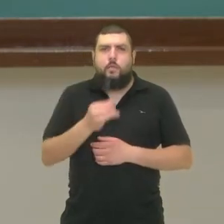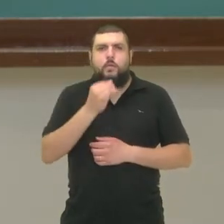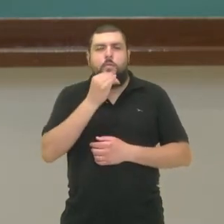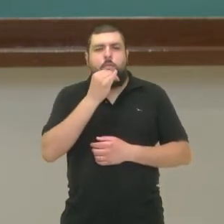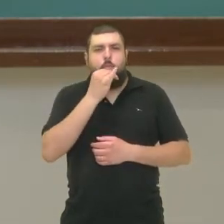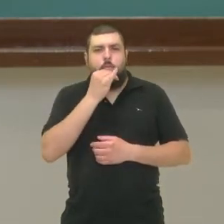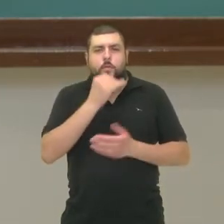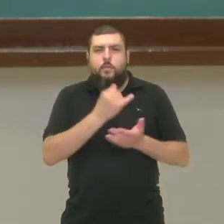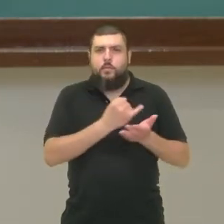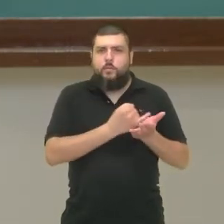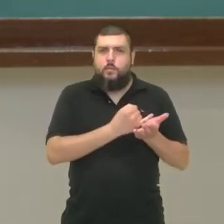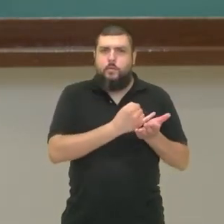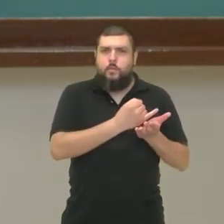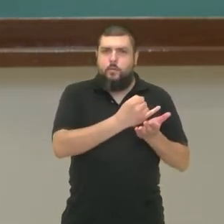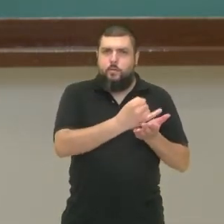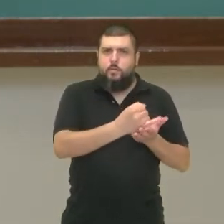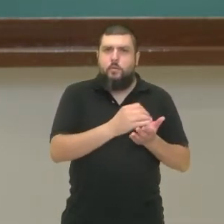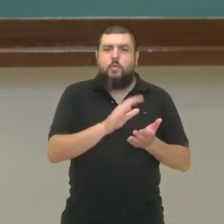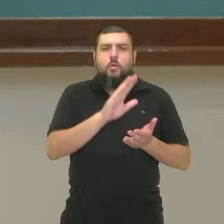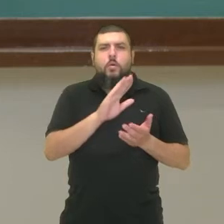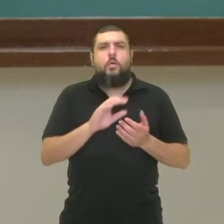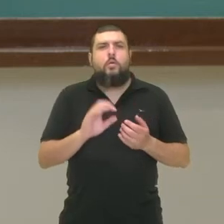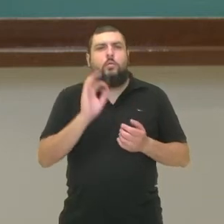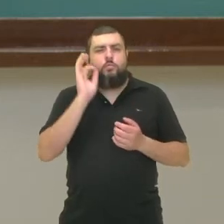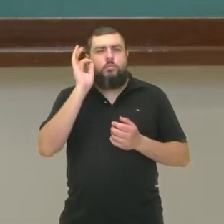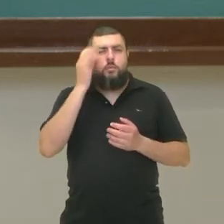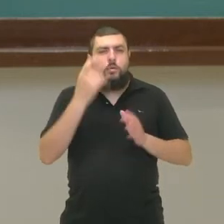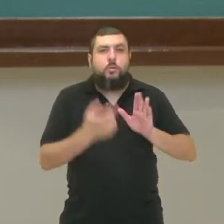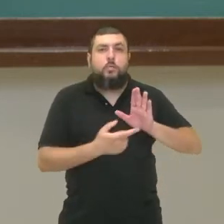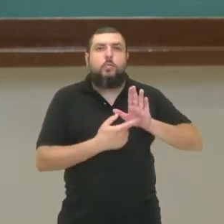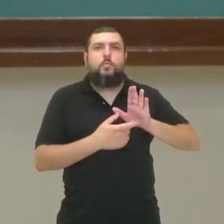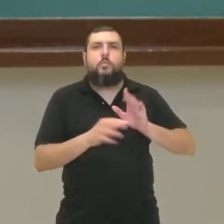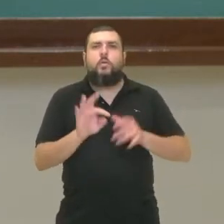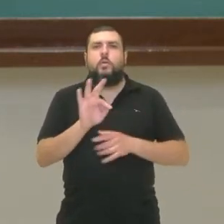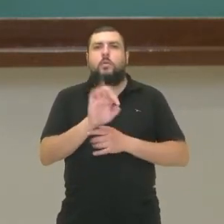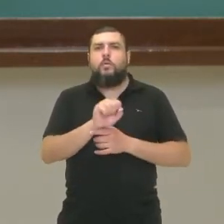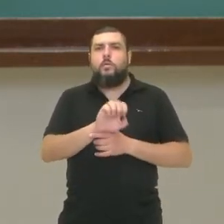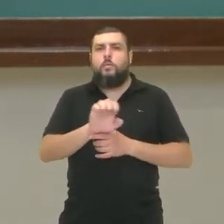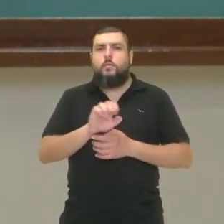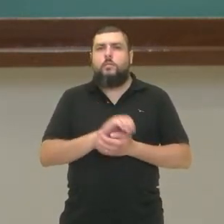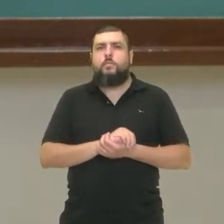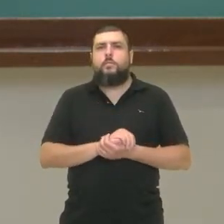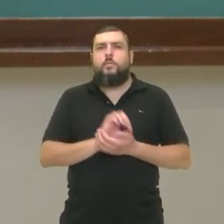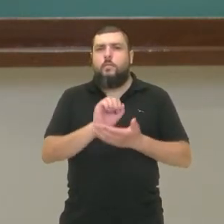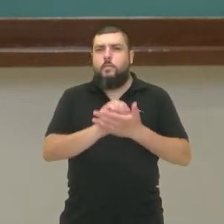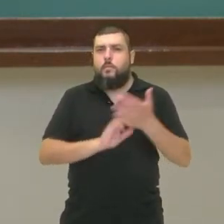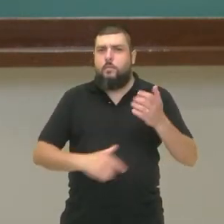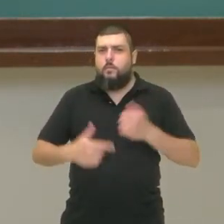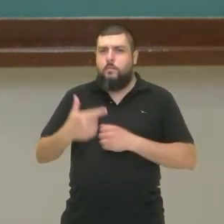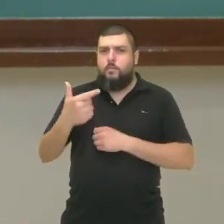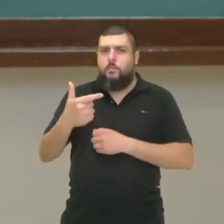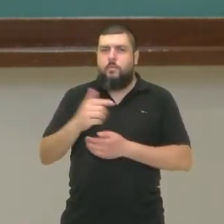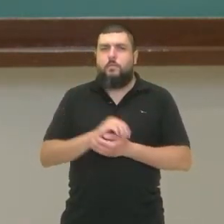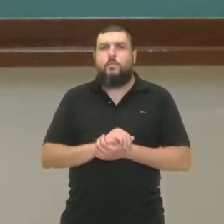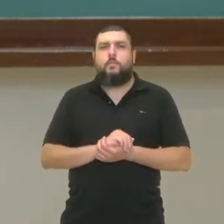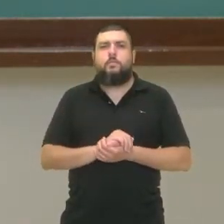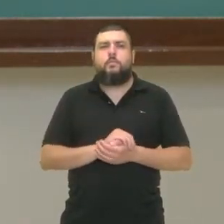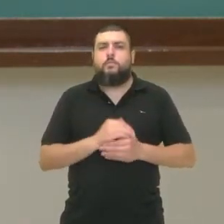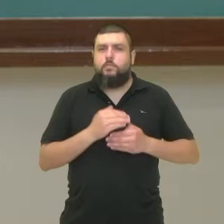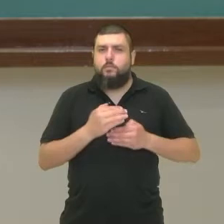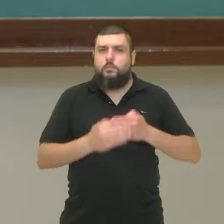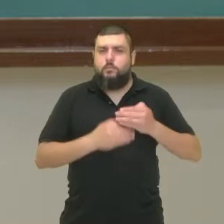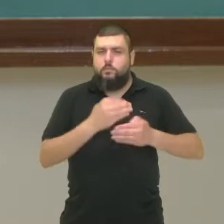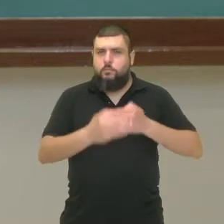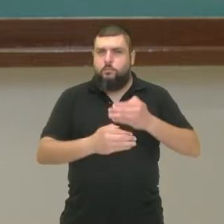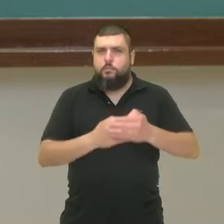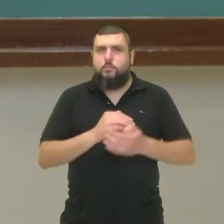a introdução, já apresentando a tese. Na atividade 2, a gente vai tratar do desenvolvimento 1. Então, o